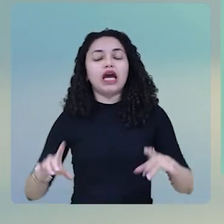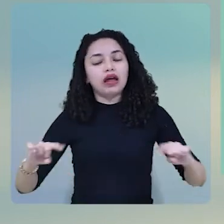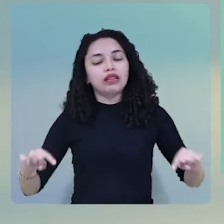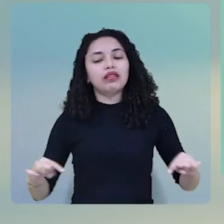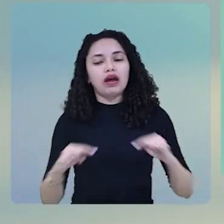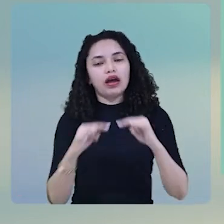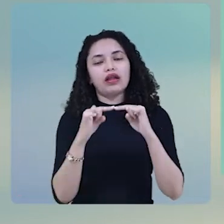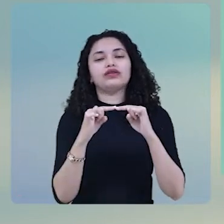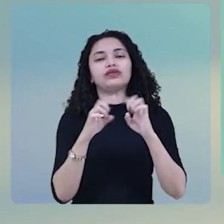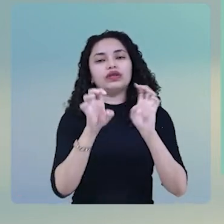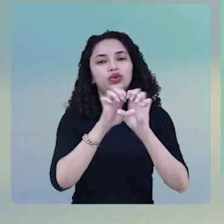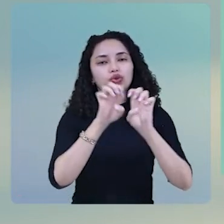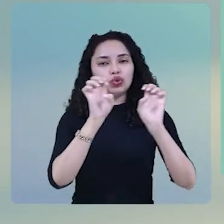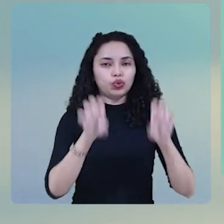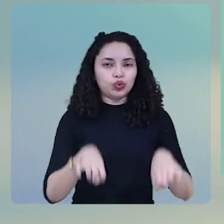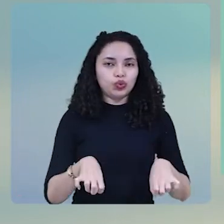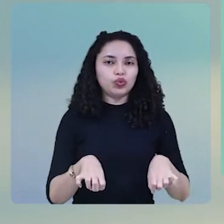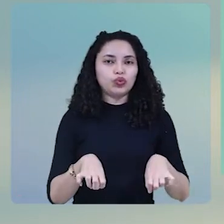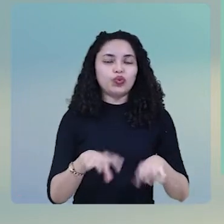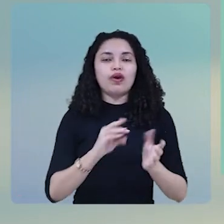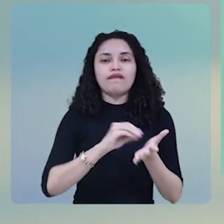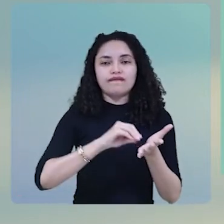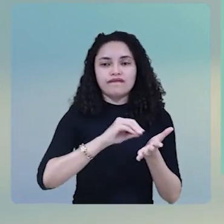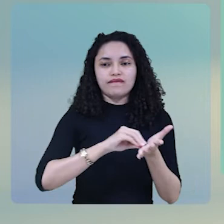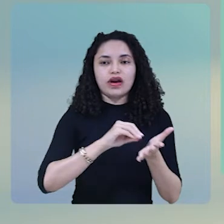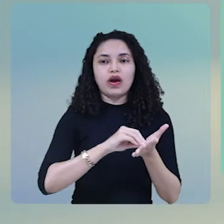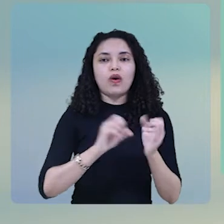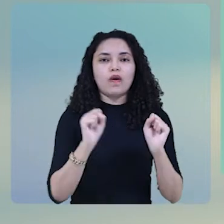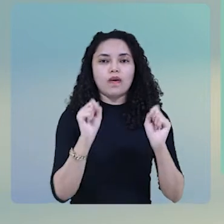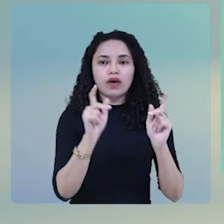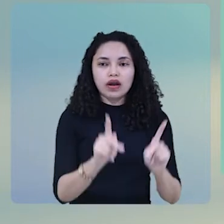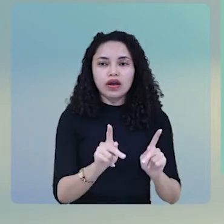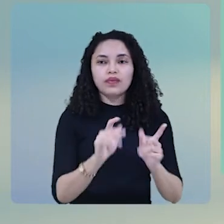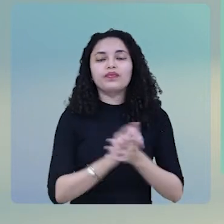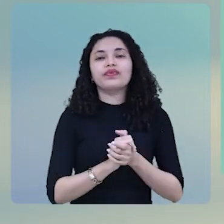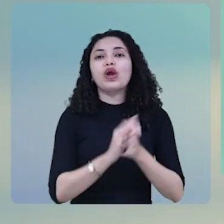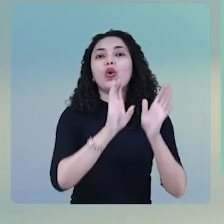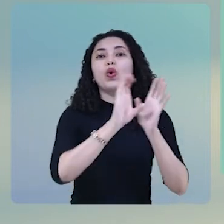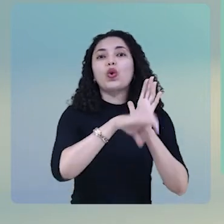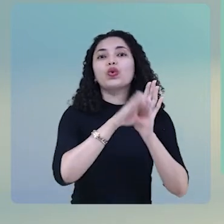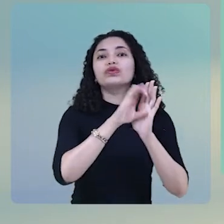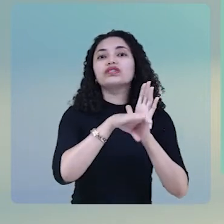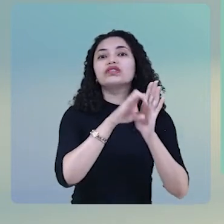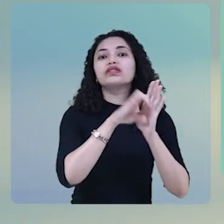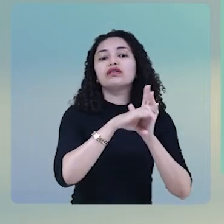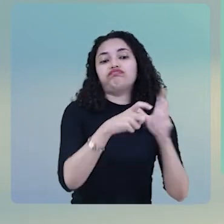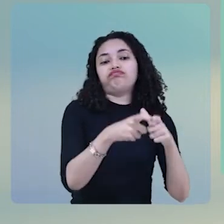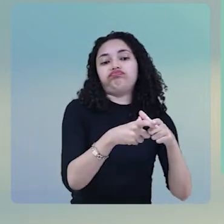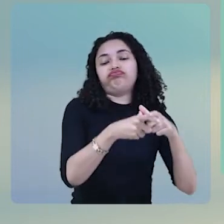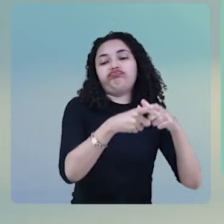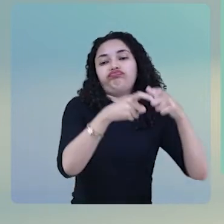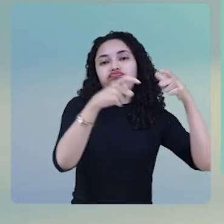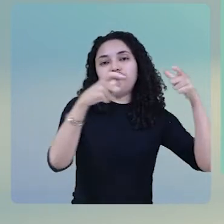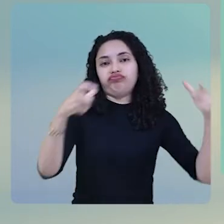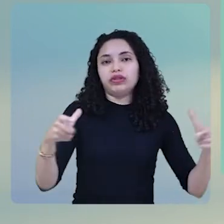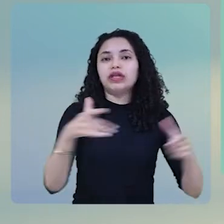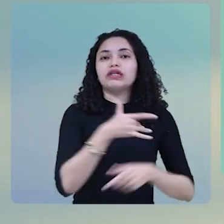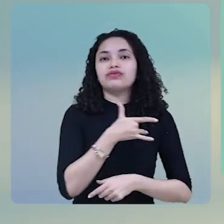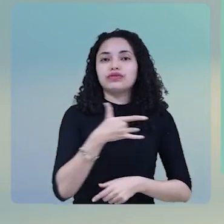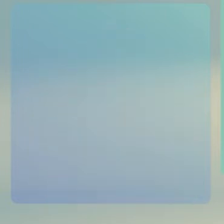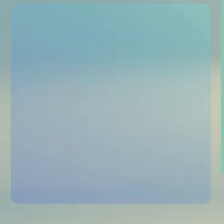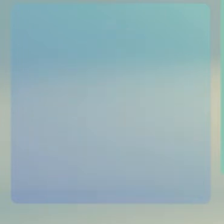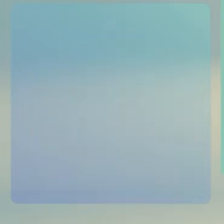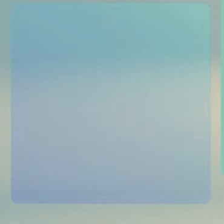Então, lembrando, conceito ampliado de saúde, ok? Não esqueçam disso. E o Enem trabalha muito com esse